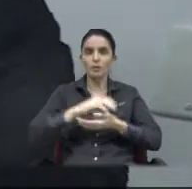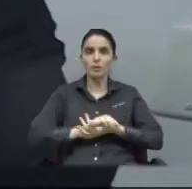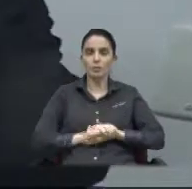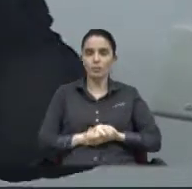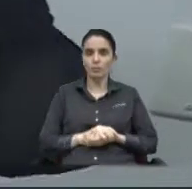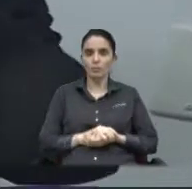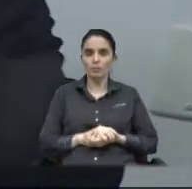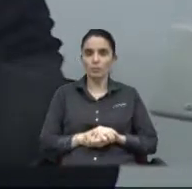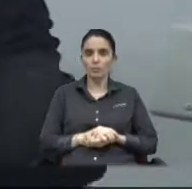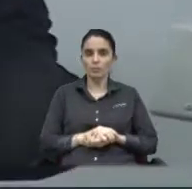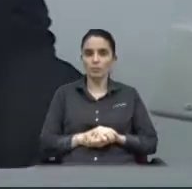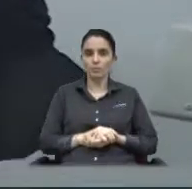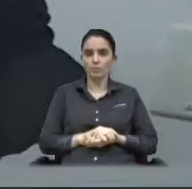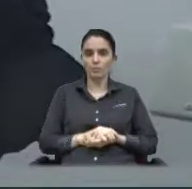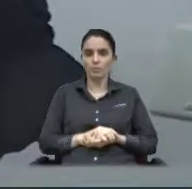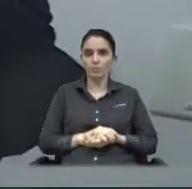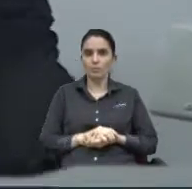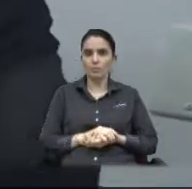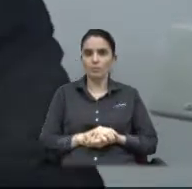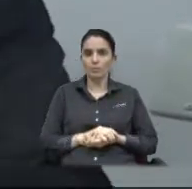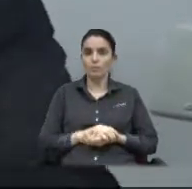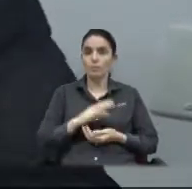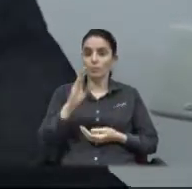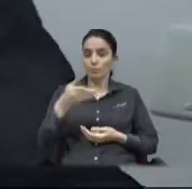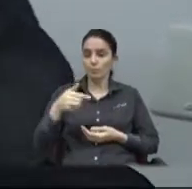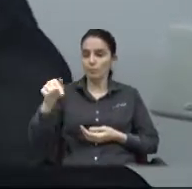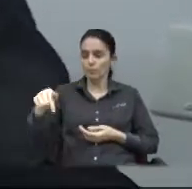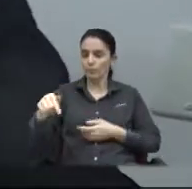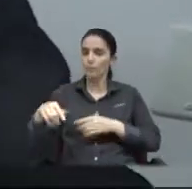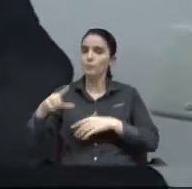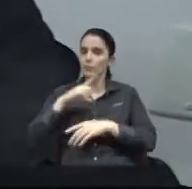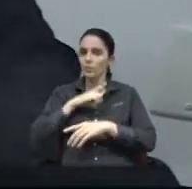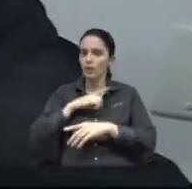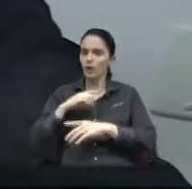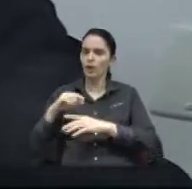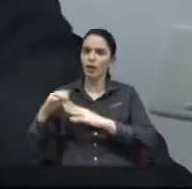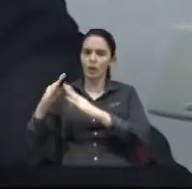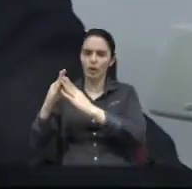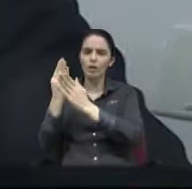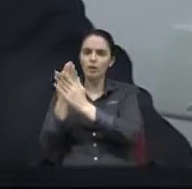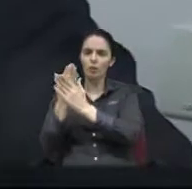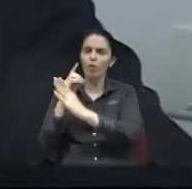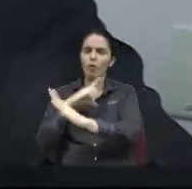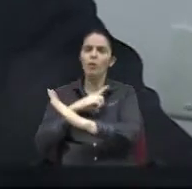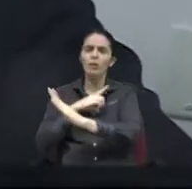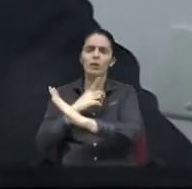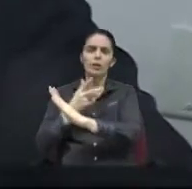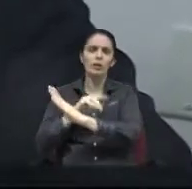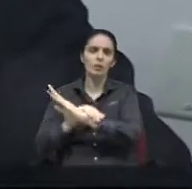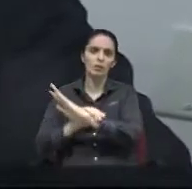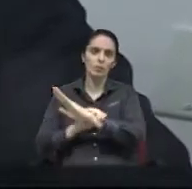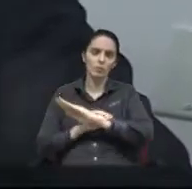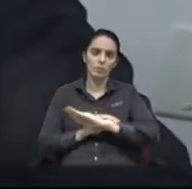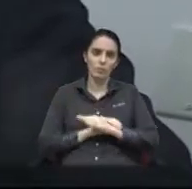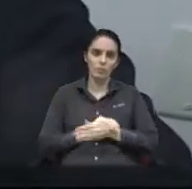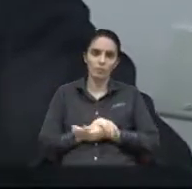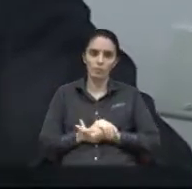hoje a escola e pode formar profissionais da área da polícia militar e